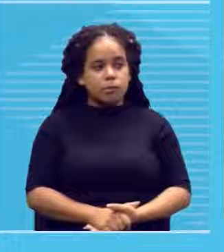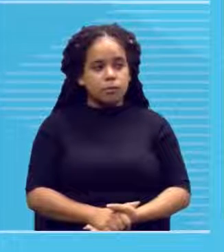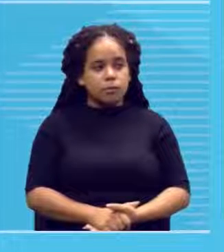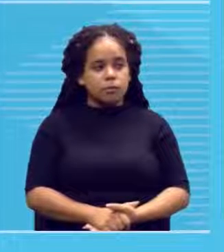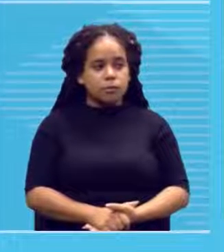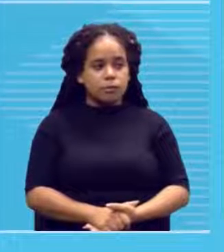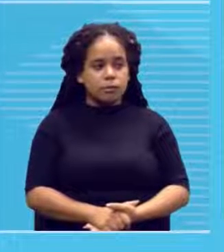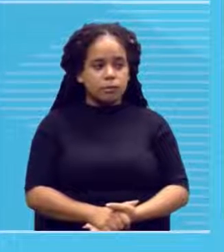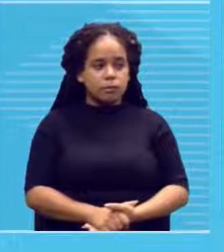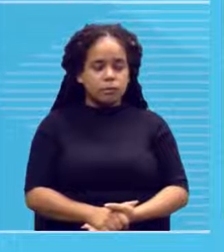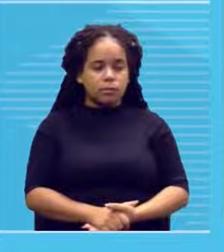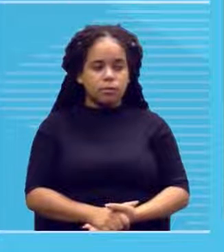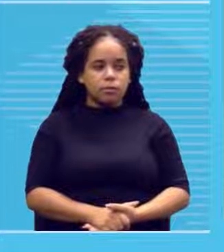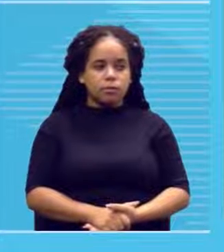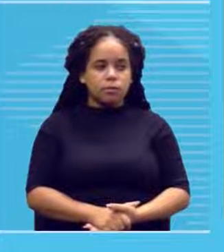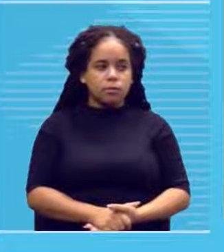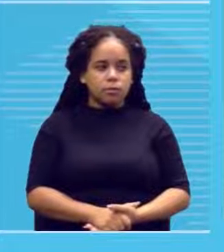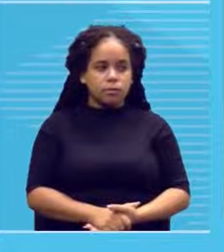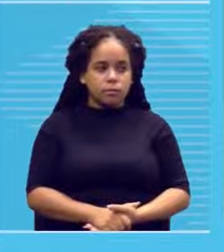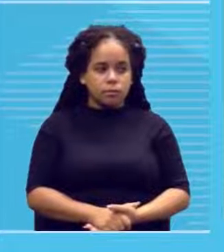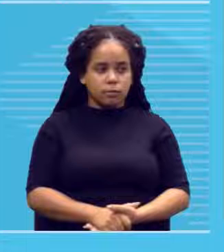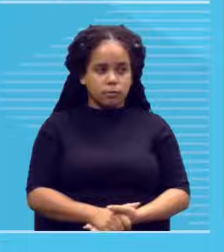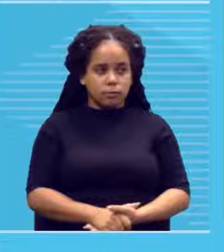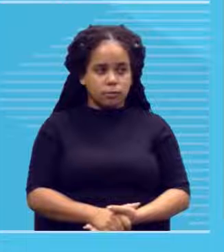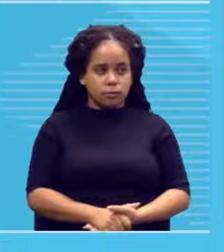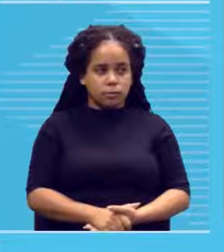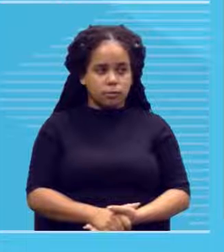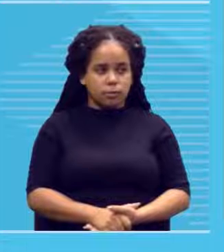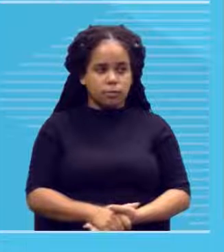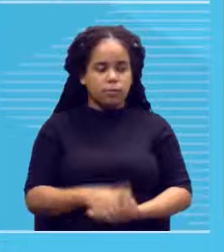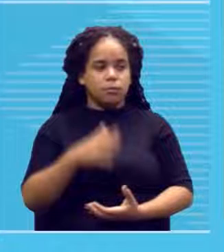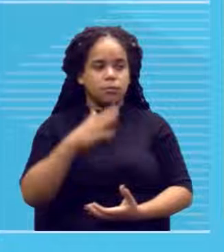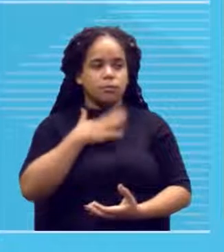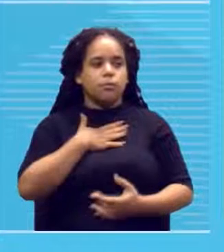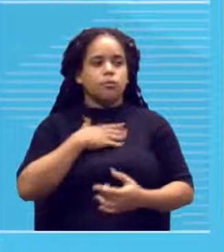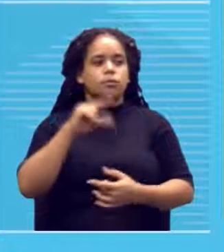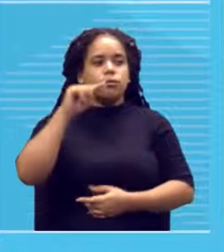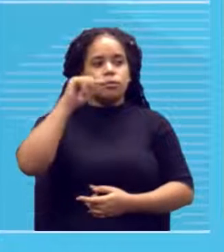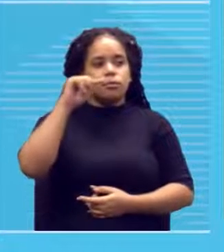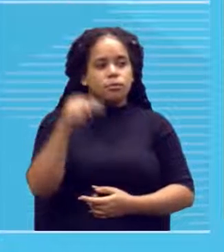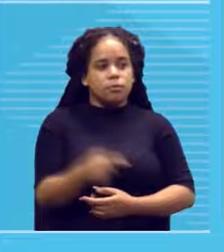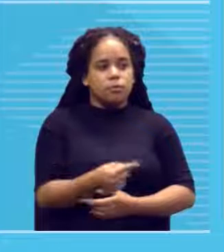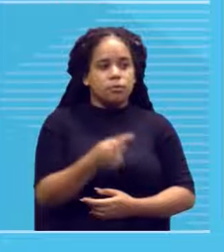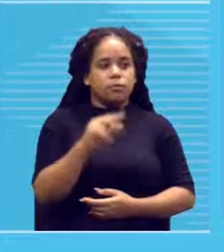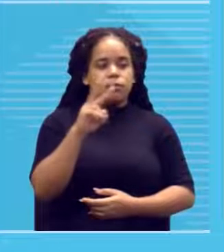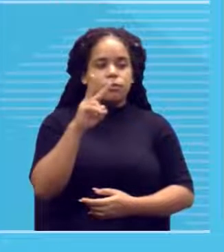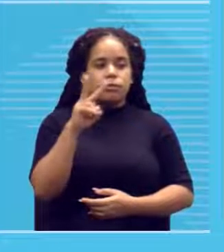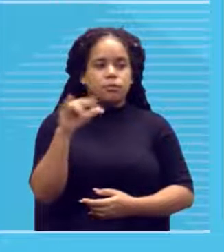então aqui no caso a minha vírgula vai